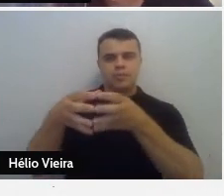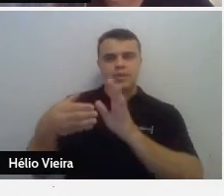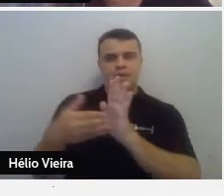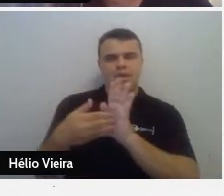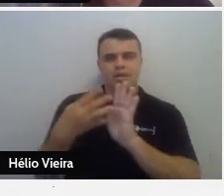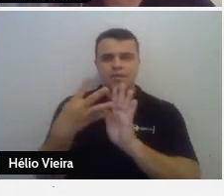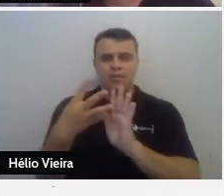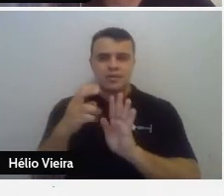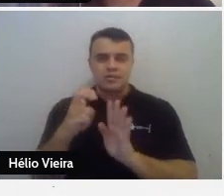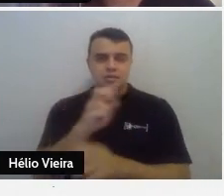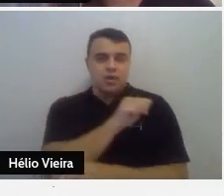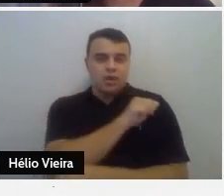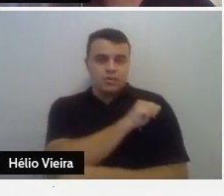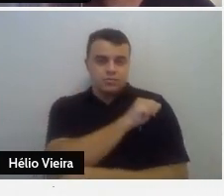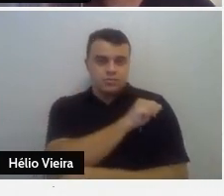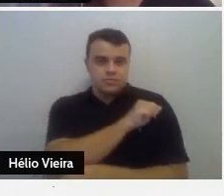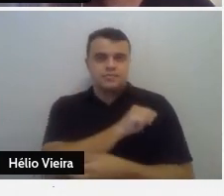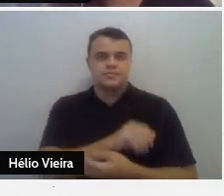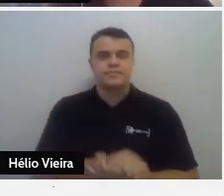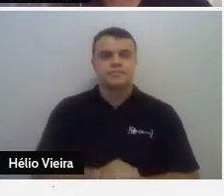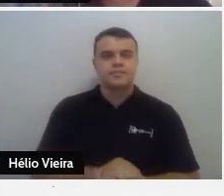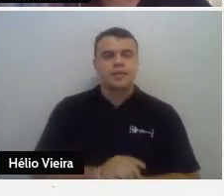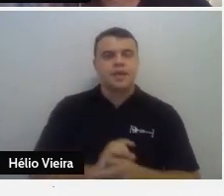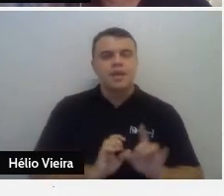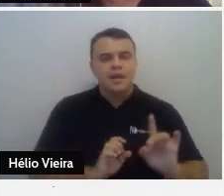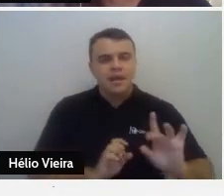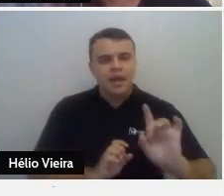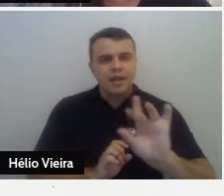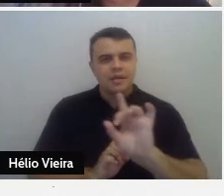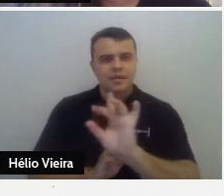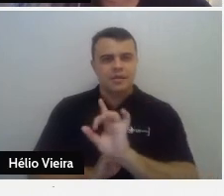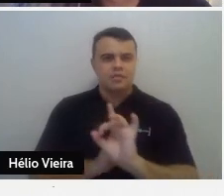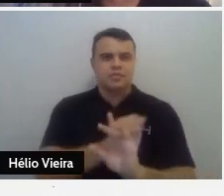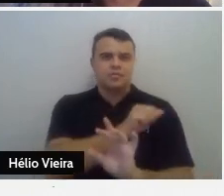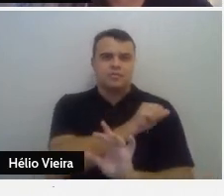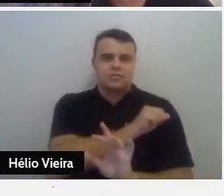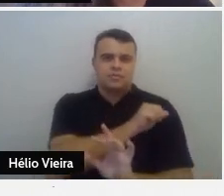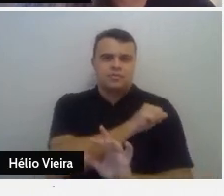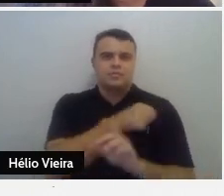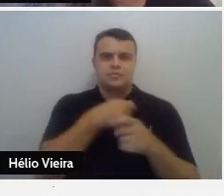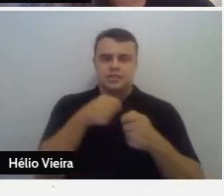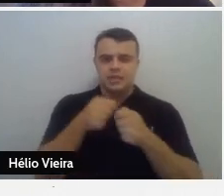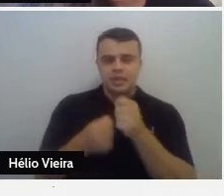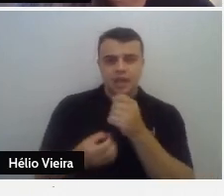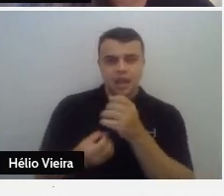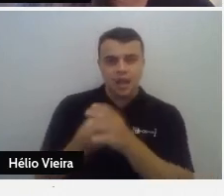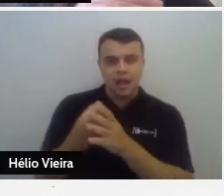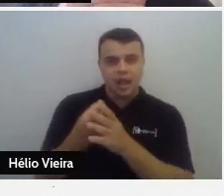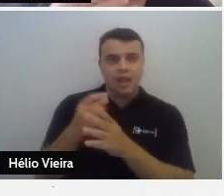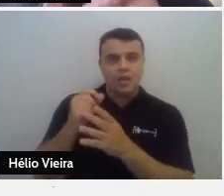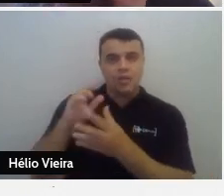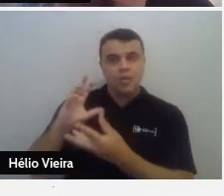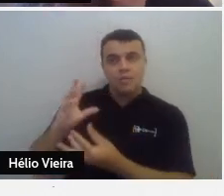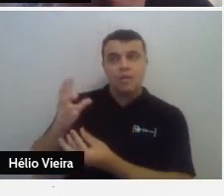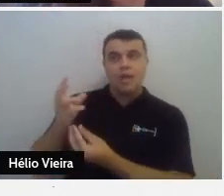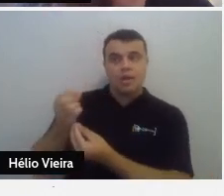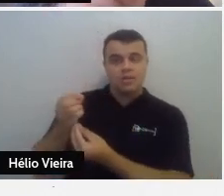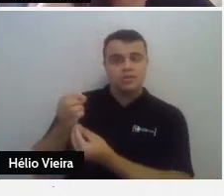5 alunos e esses alunos, cada aluno iria criar uma arte digital.